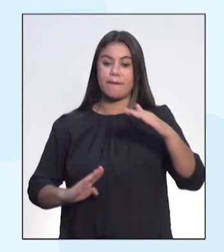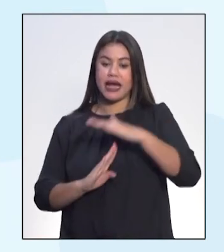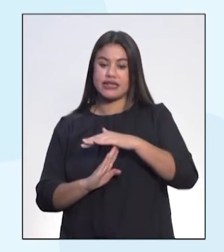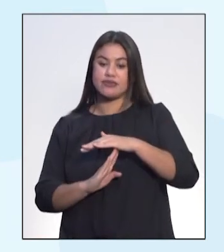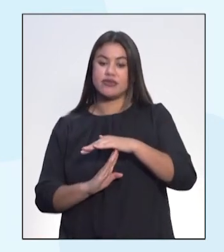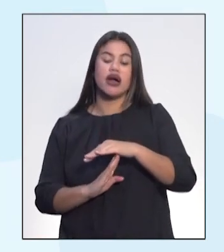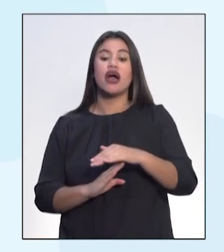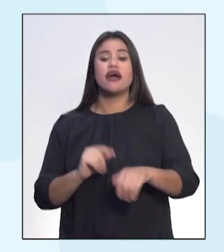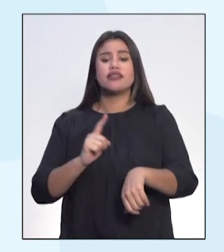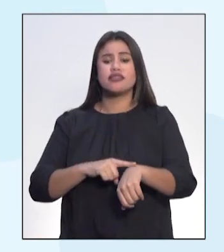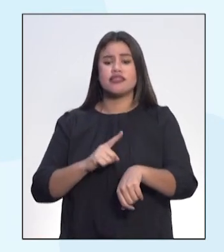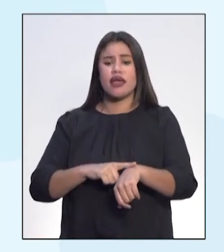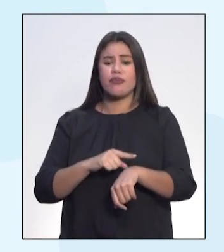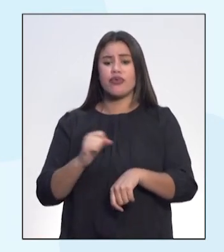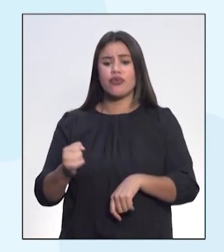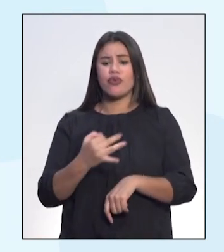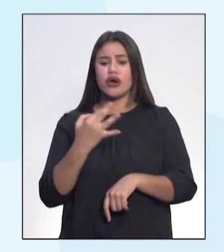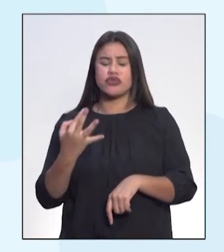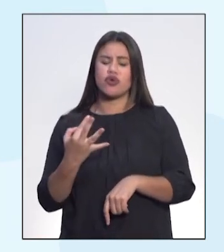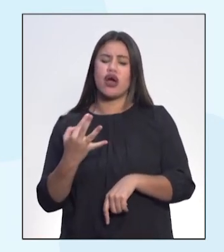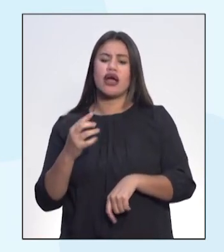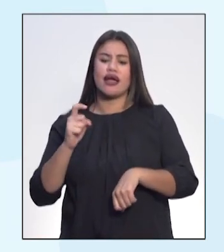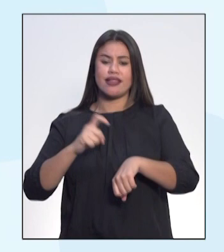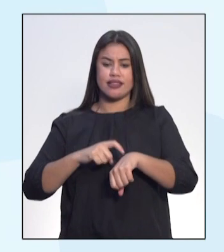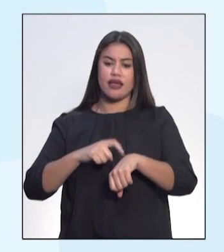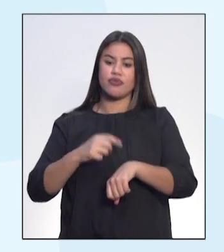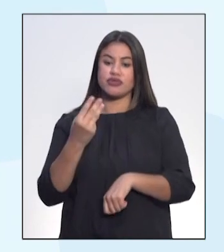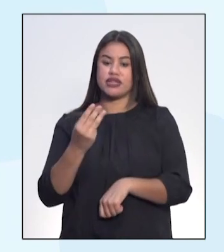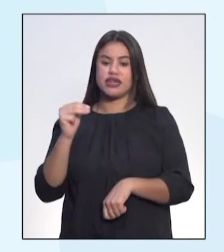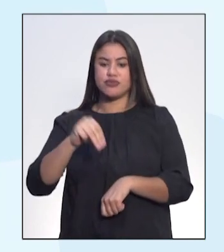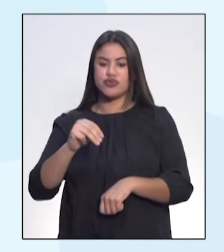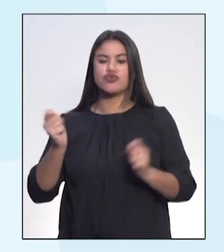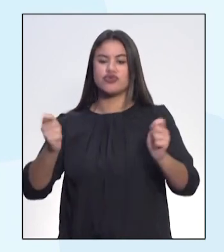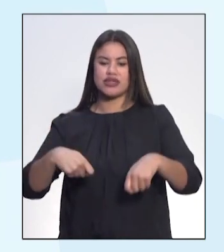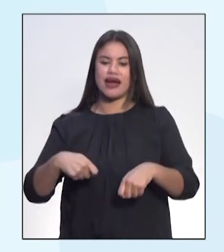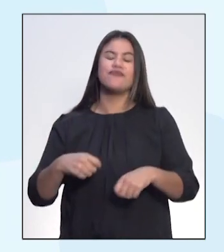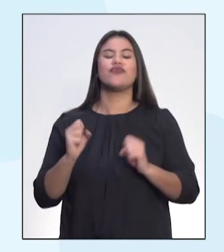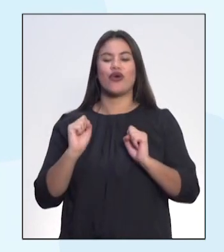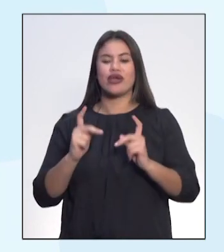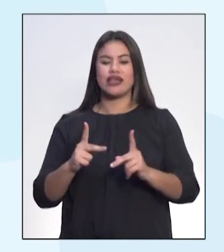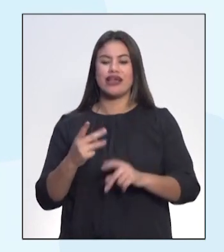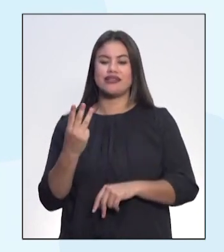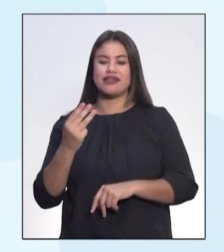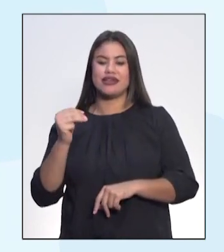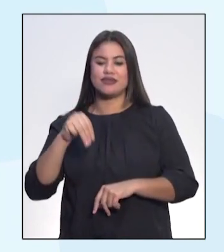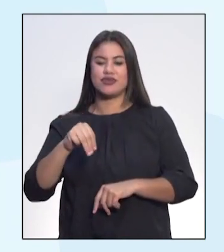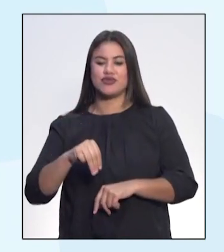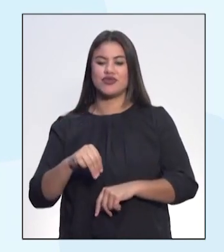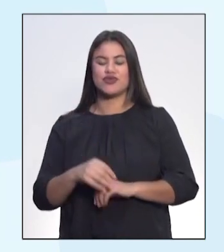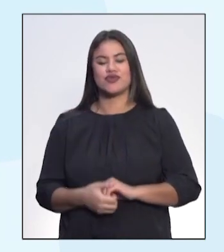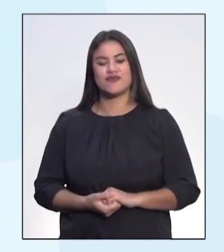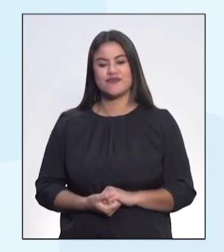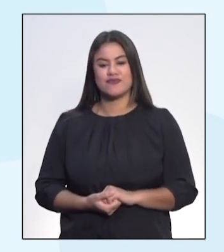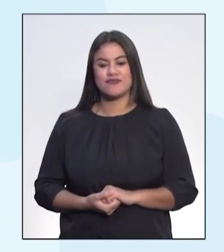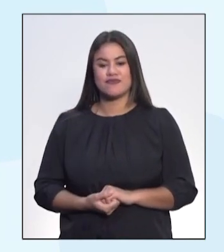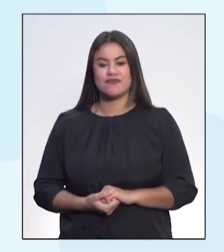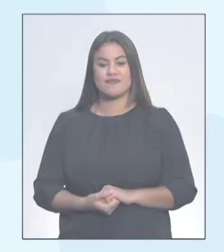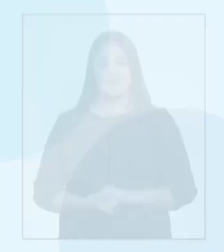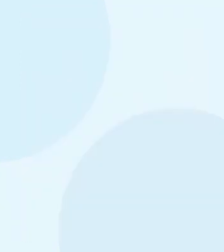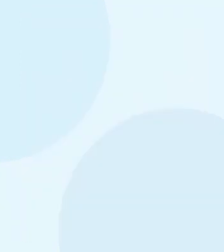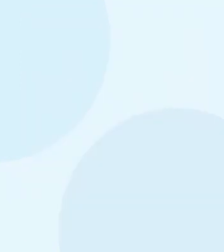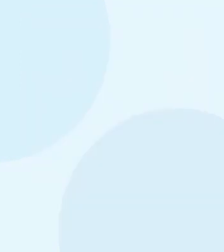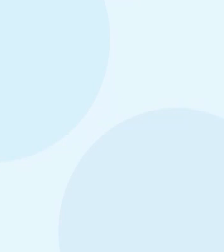atividade? Professora Roberta, esse é mais fácil. 3 minutos está ótimo. Ok, então 3 minutos a partir de agora. Boa sorte.